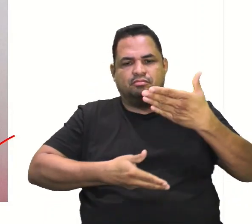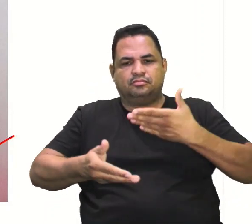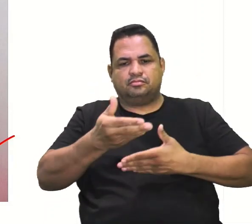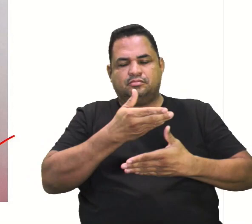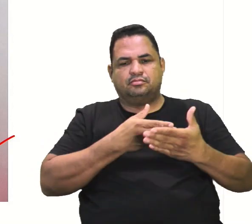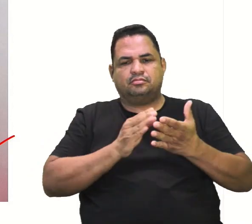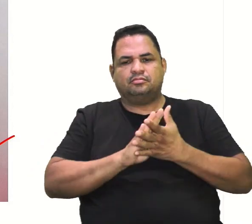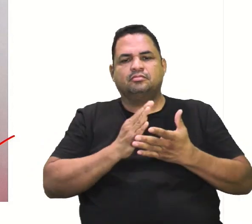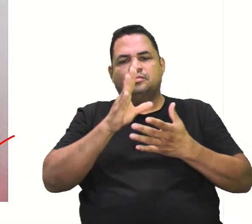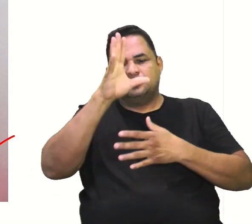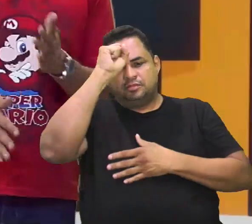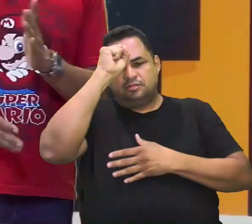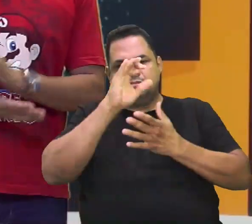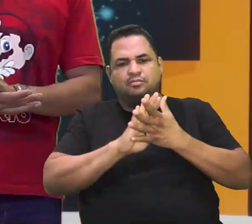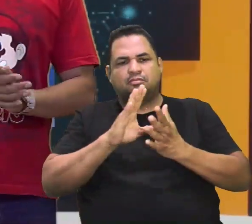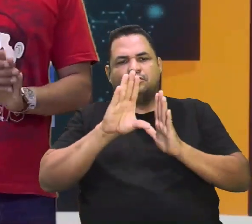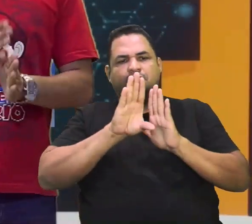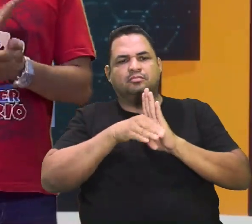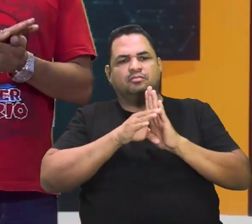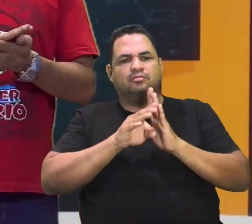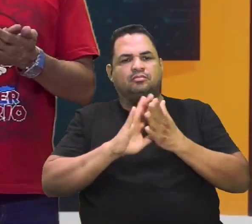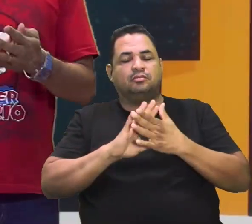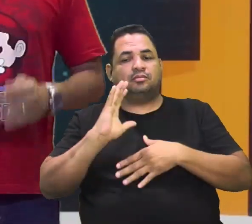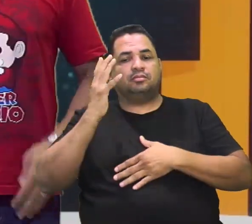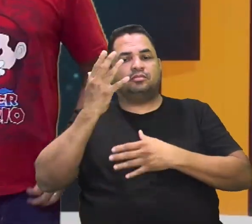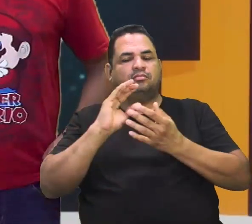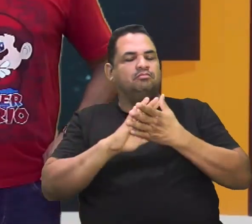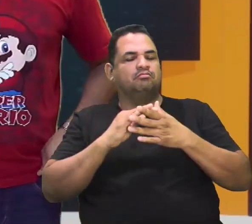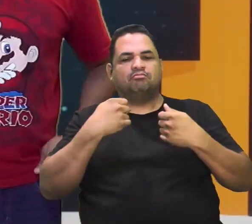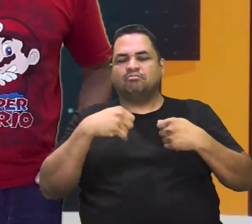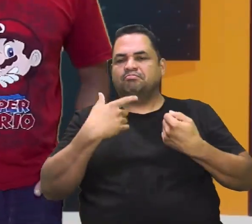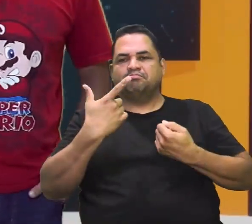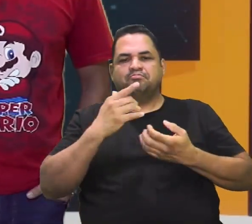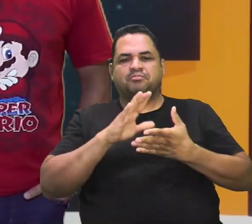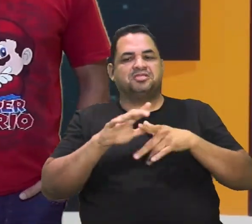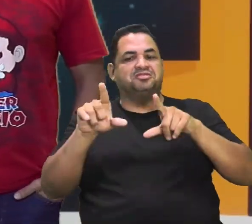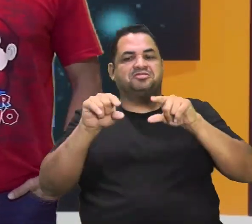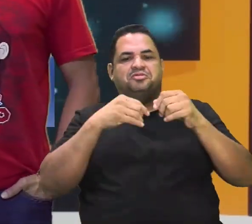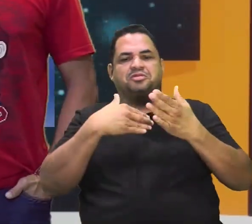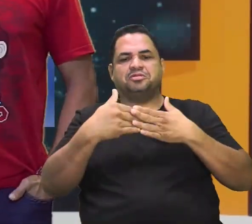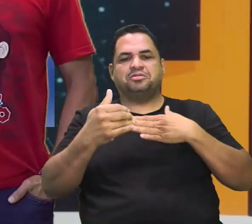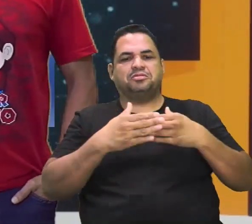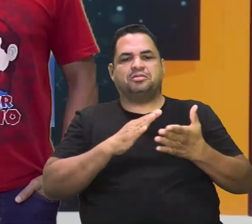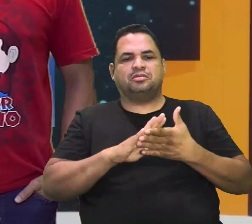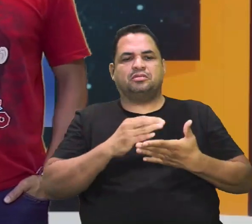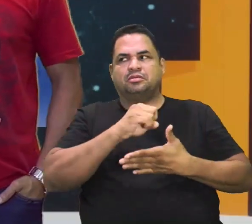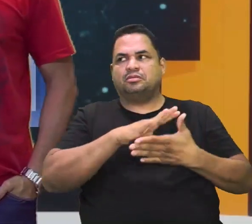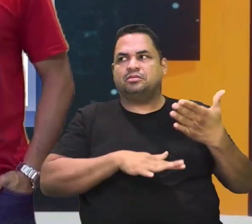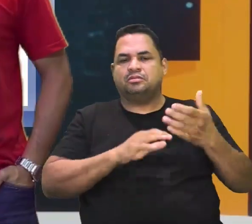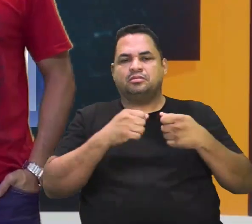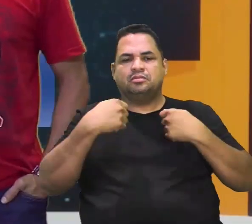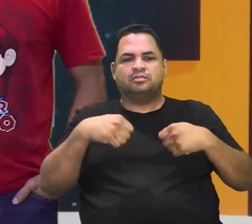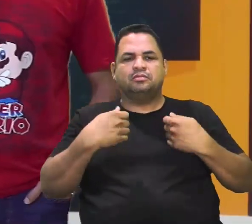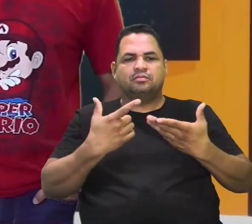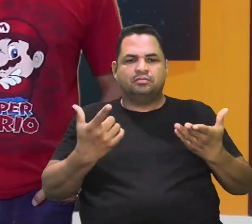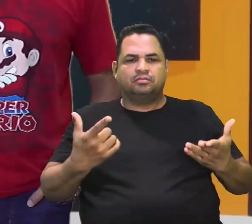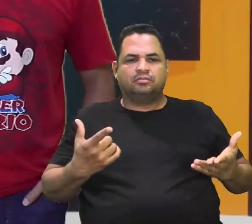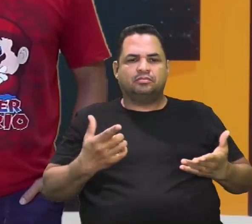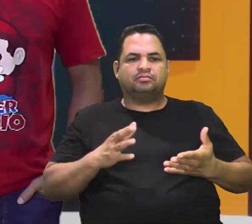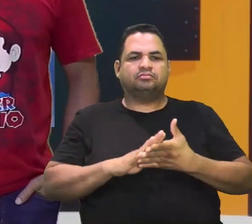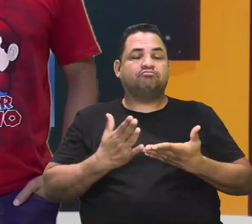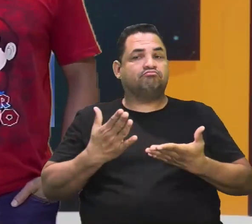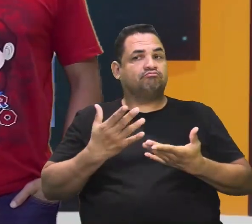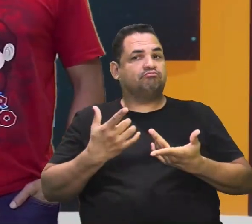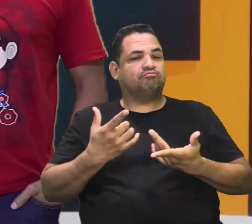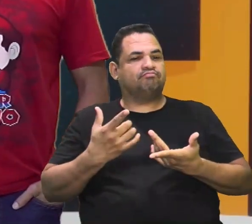aprender os conceitos, as soluções e não vai ser preciso o chute, com certeza, né? Se precisar, é porque ficou